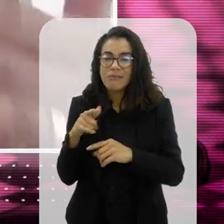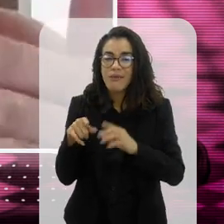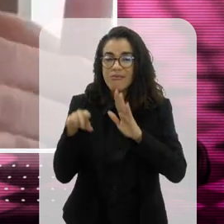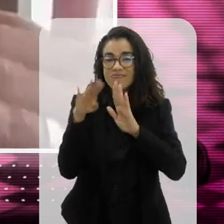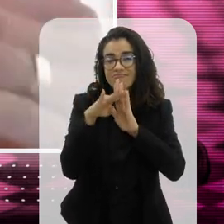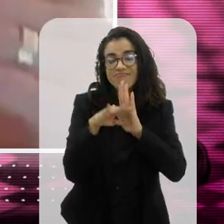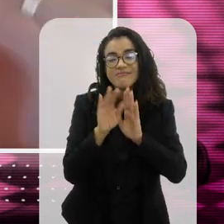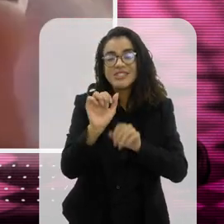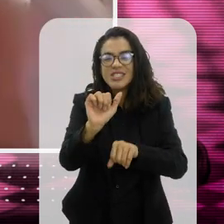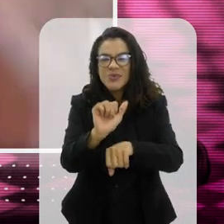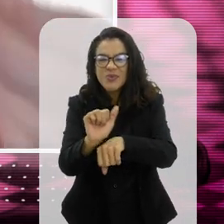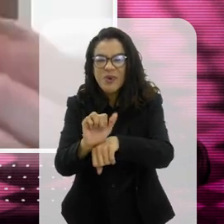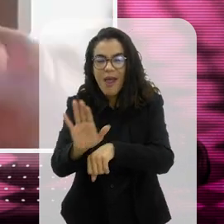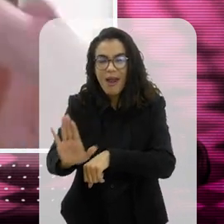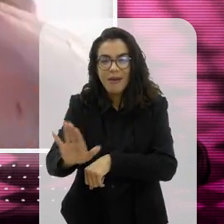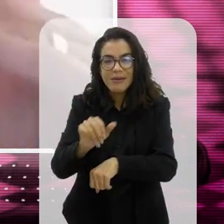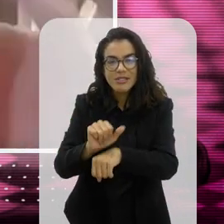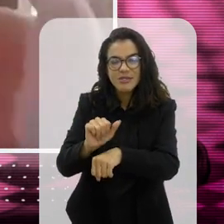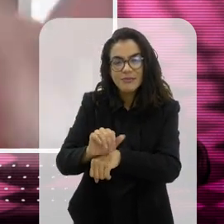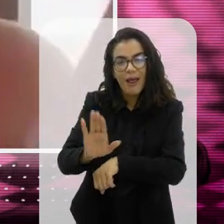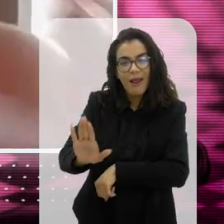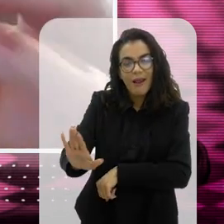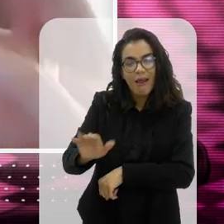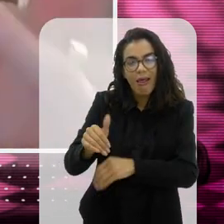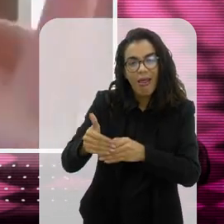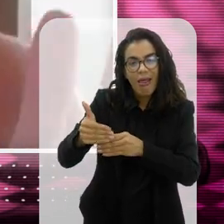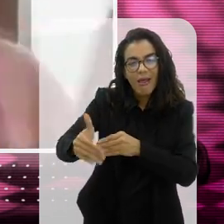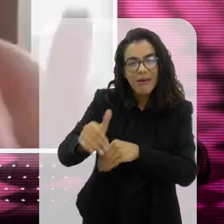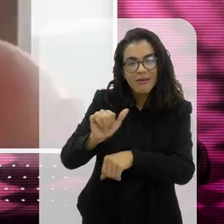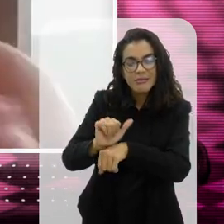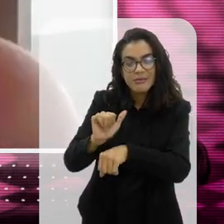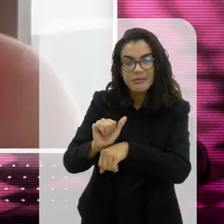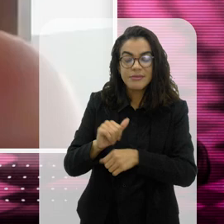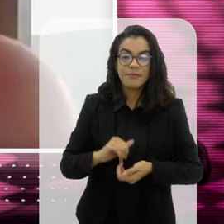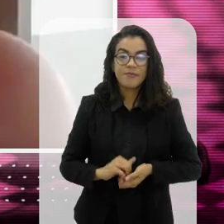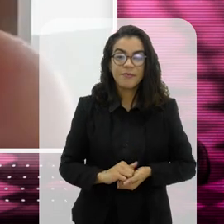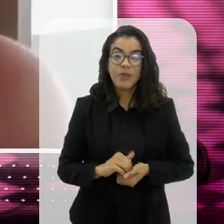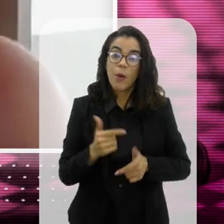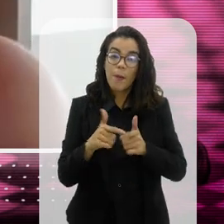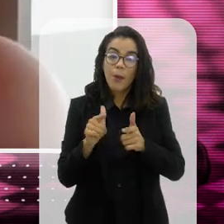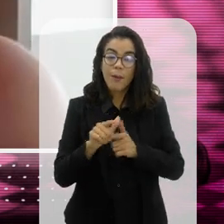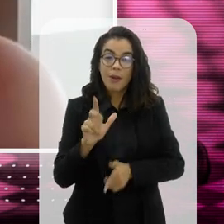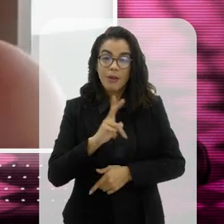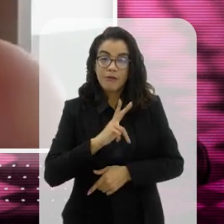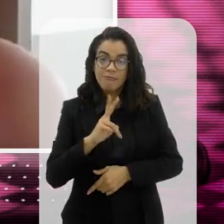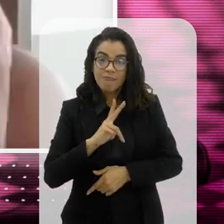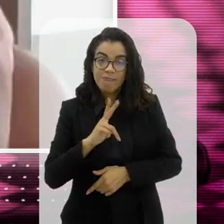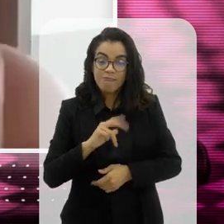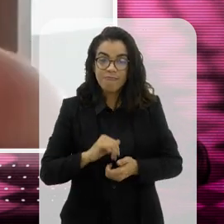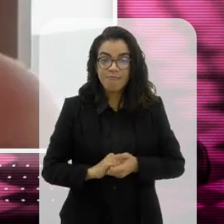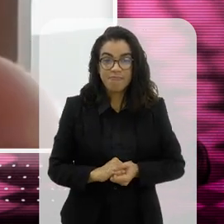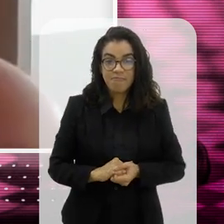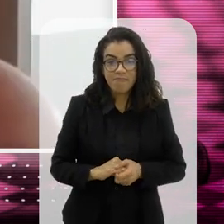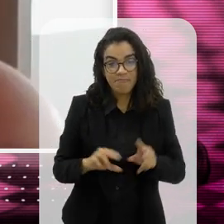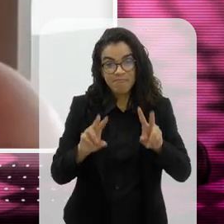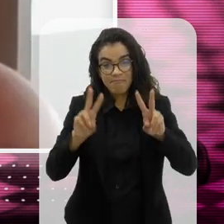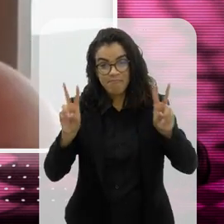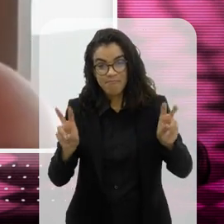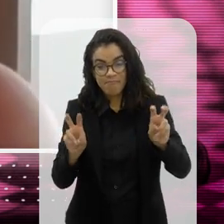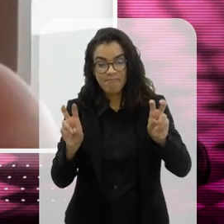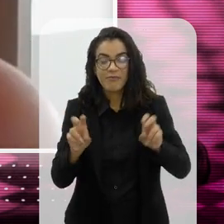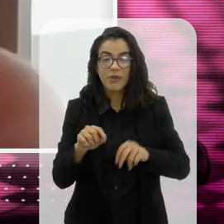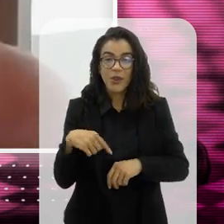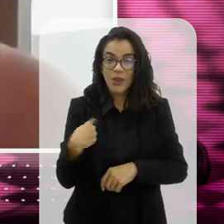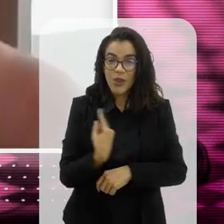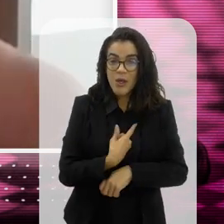vai ficando essa pauta para daqui a pouco, para daqui a pouco, para daqui a pouco. Então, vira um problema individual, vamos botar esse individual bem